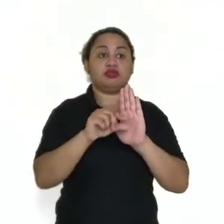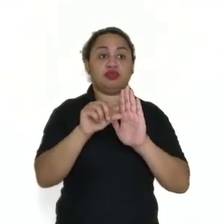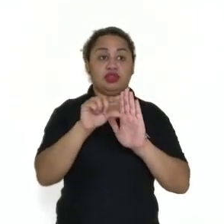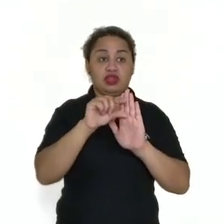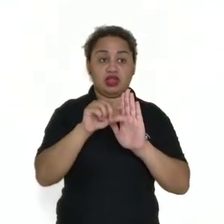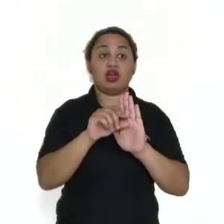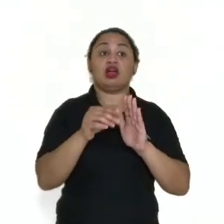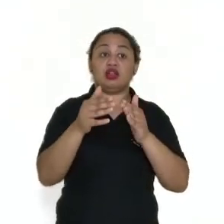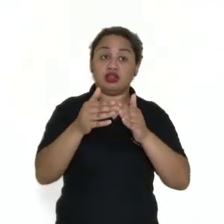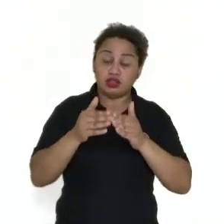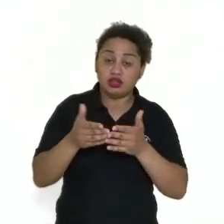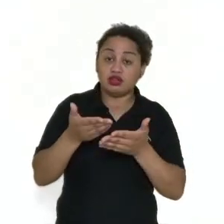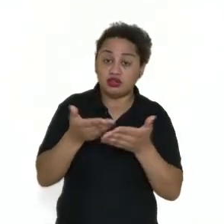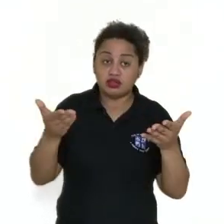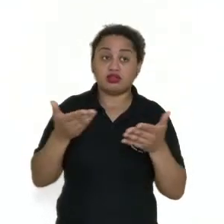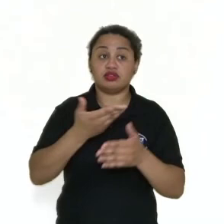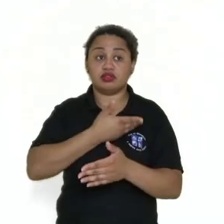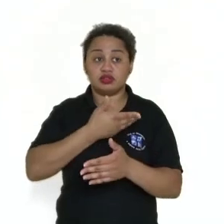Na segunda,